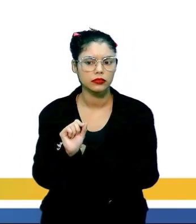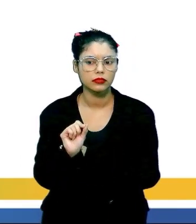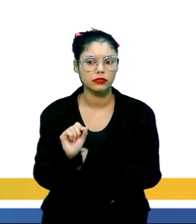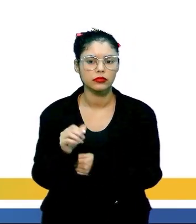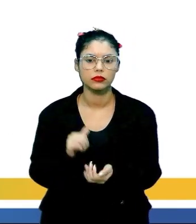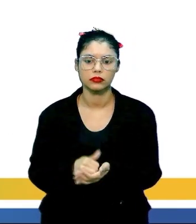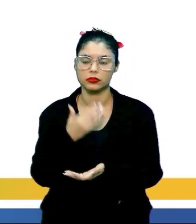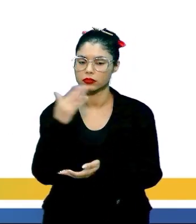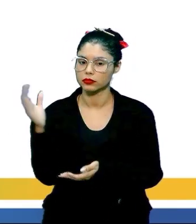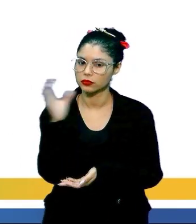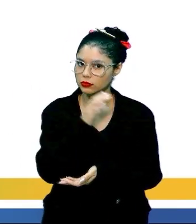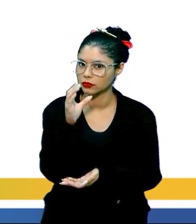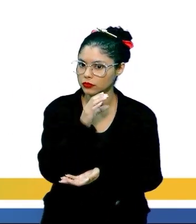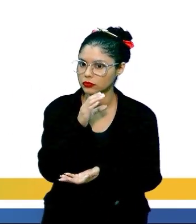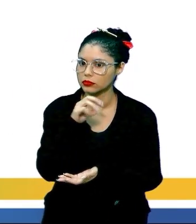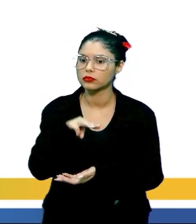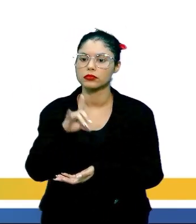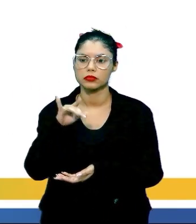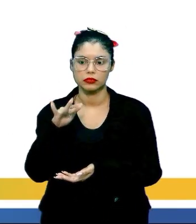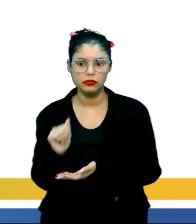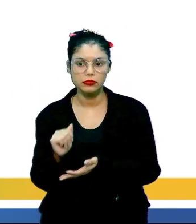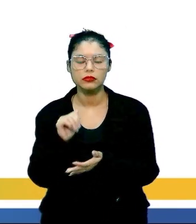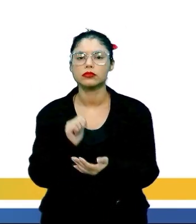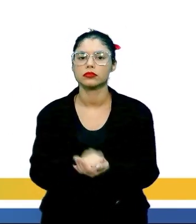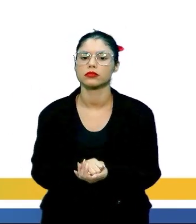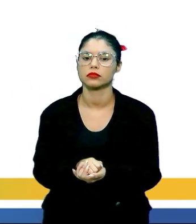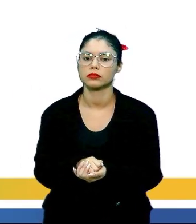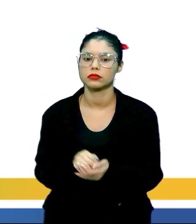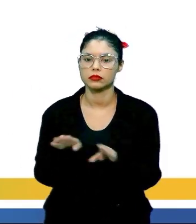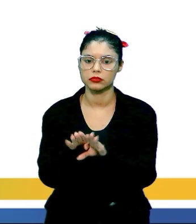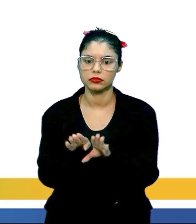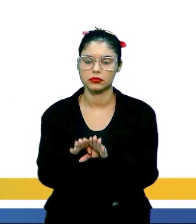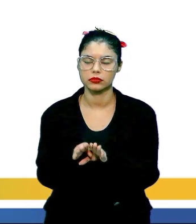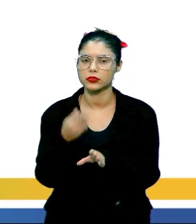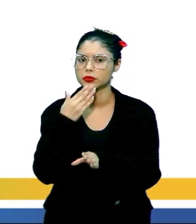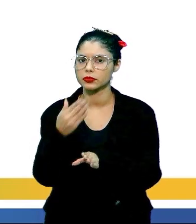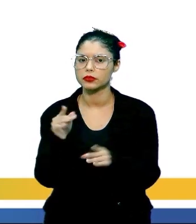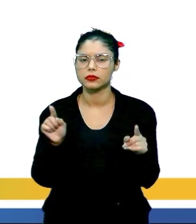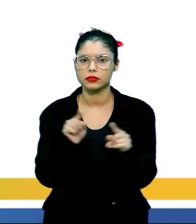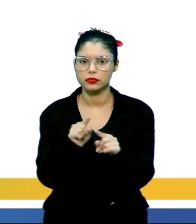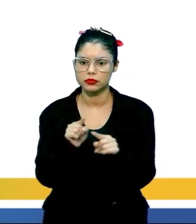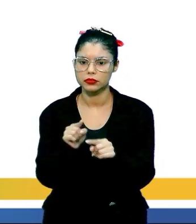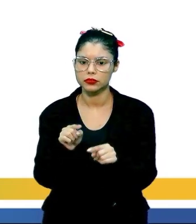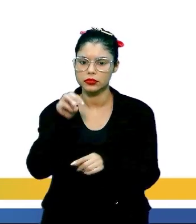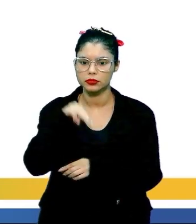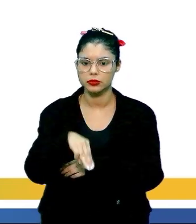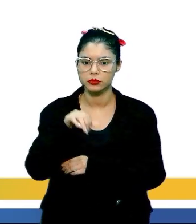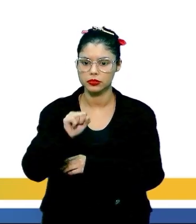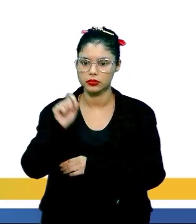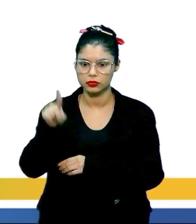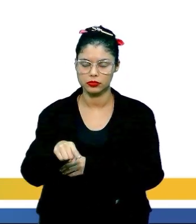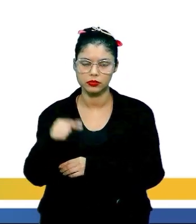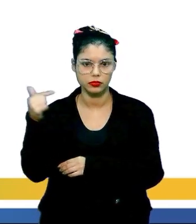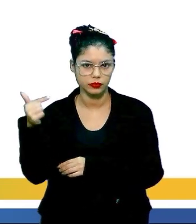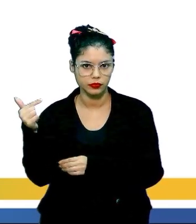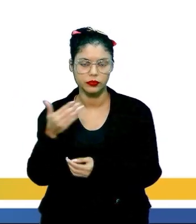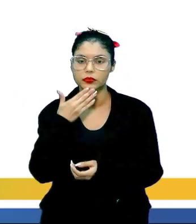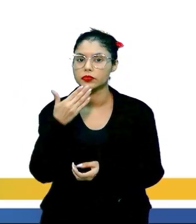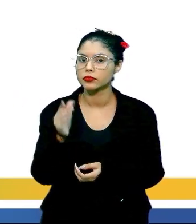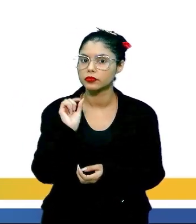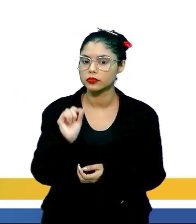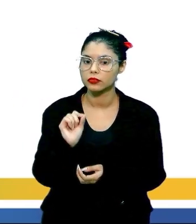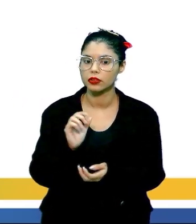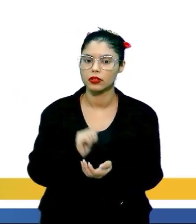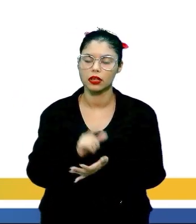Está pedindo a aceleração média de... E ela não está pedindo apenas em metros por segundo ao quadrado, ela está pedindo